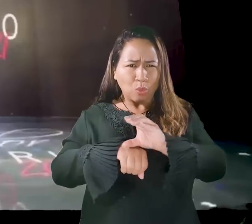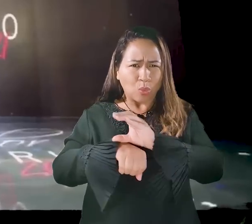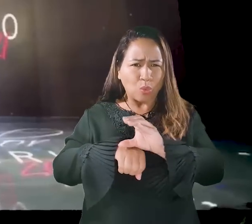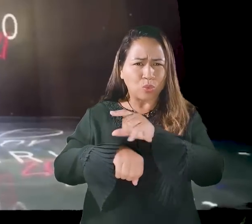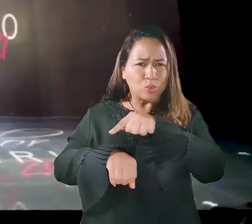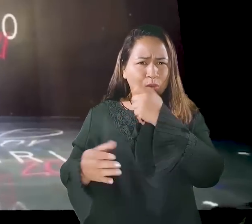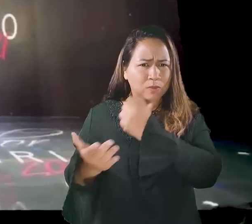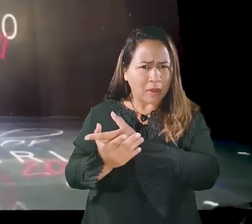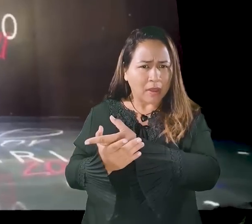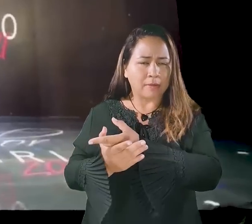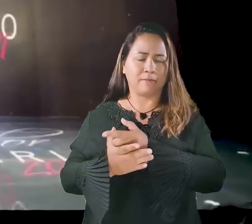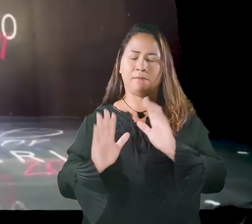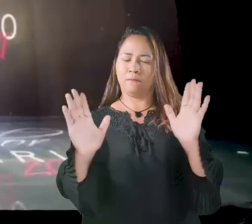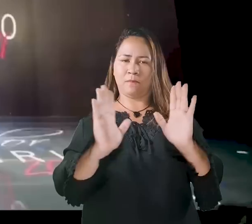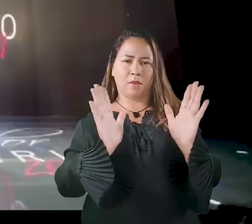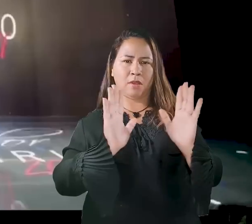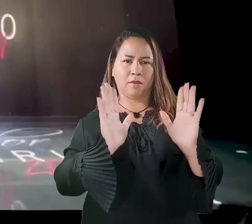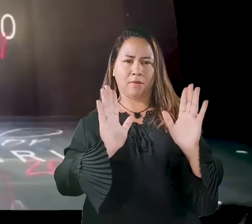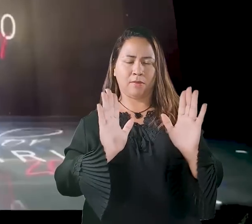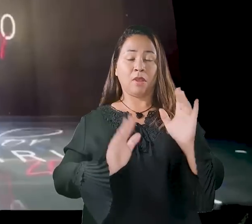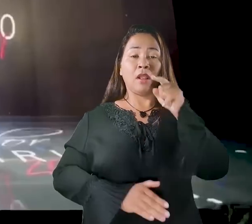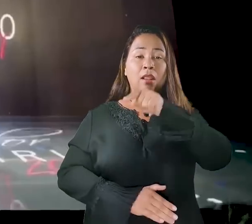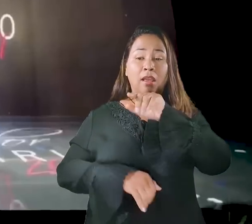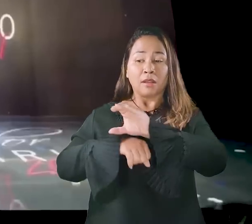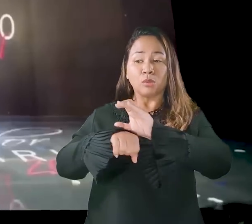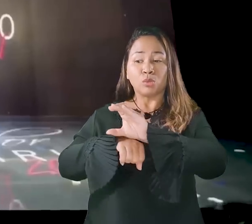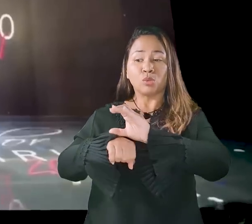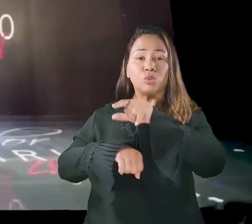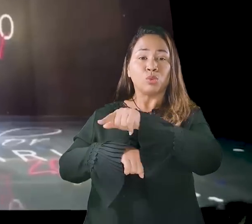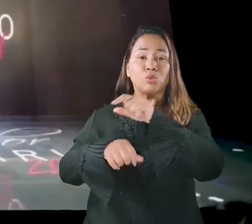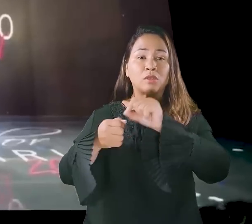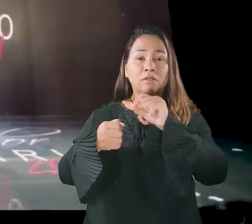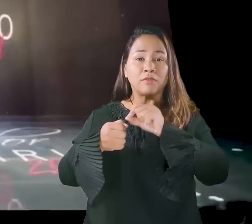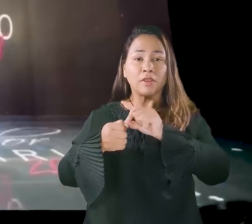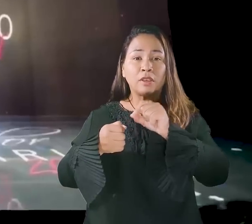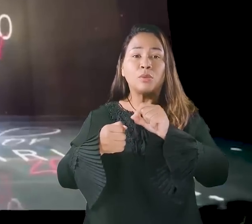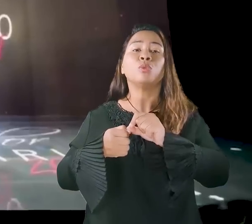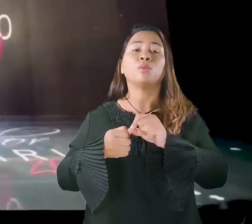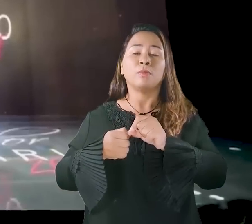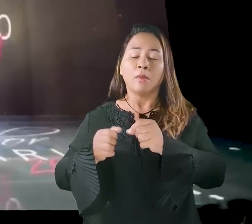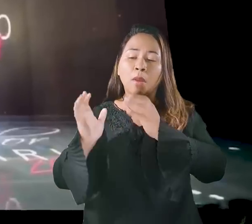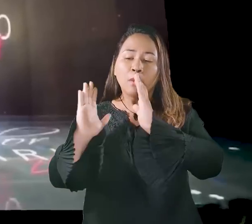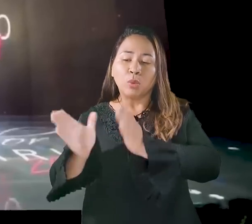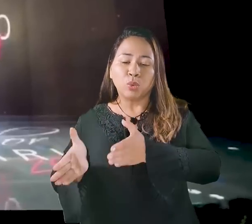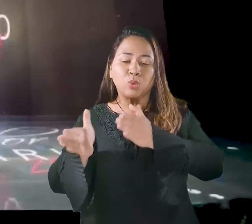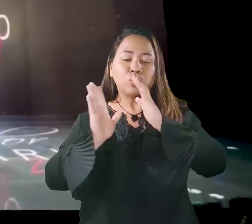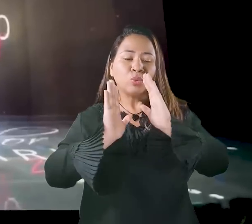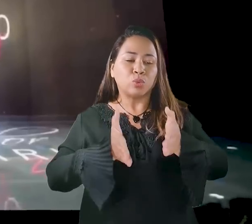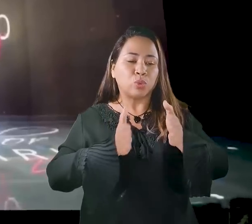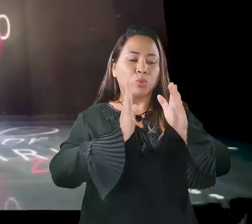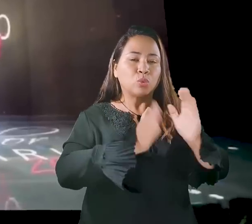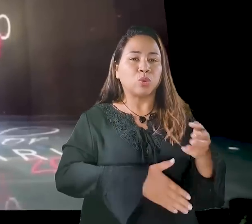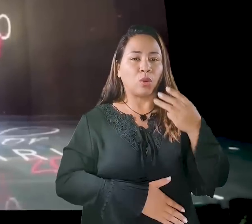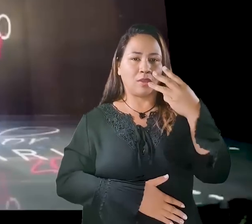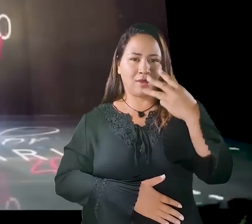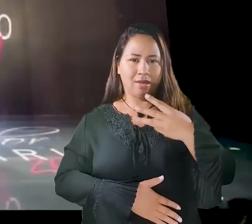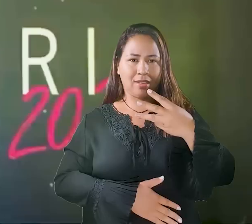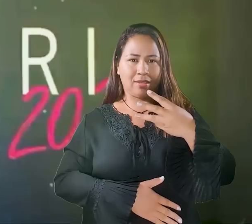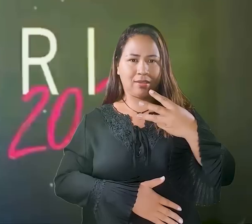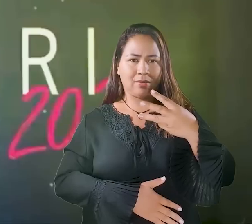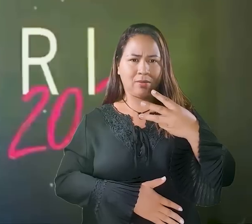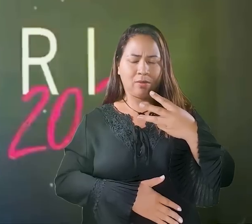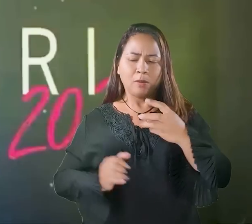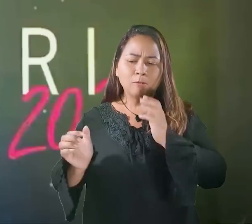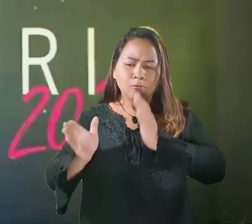feita em três ciclos. 21 dias dentro de um processo de desprogramação, 21 dias de